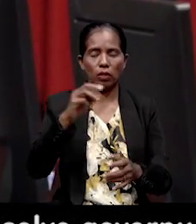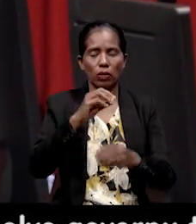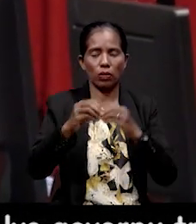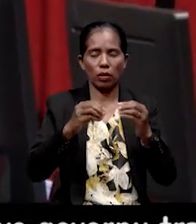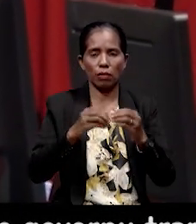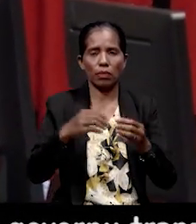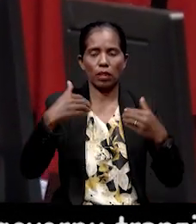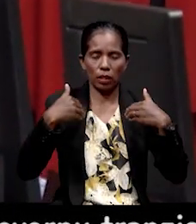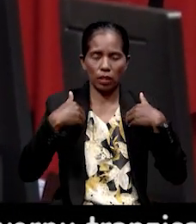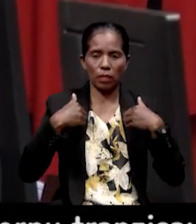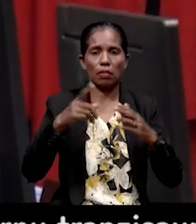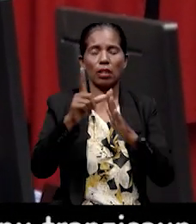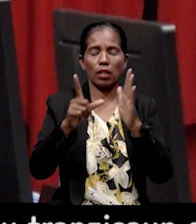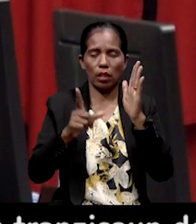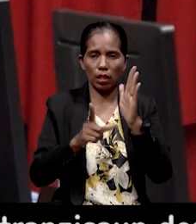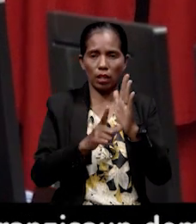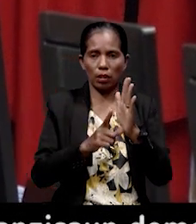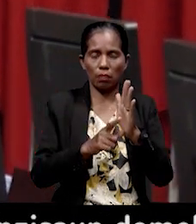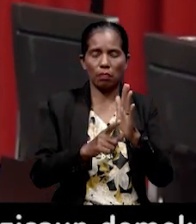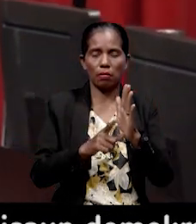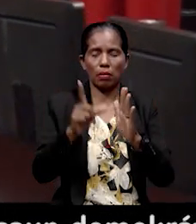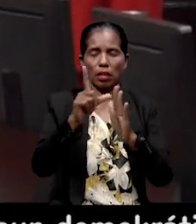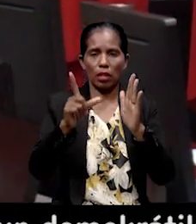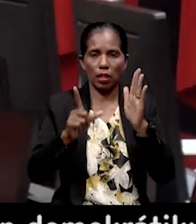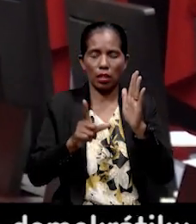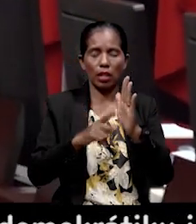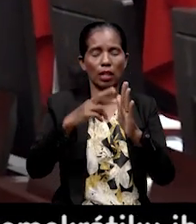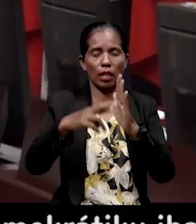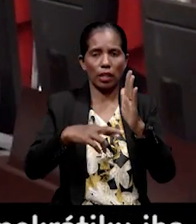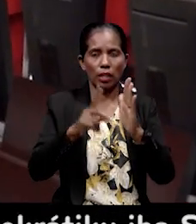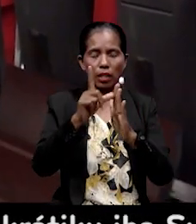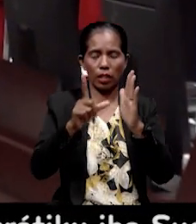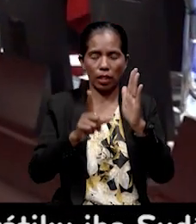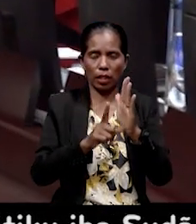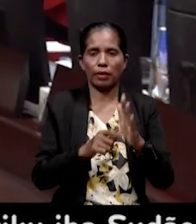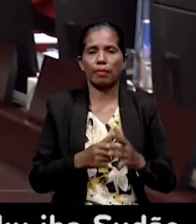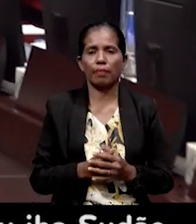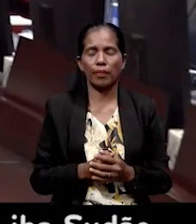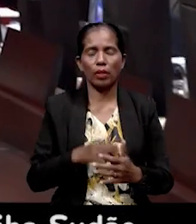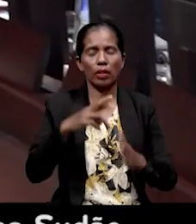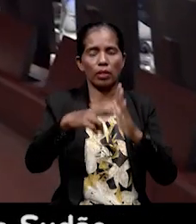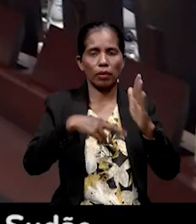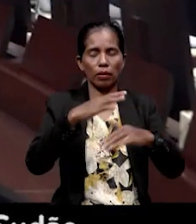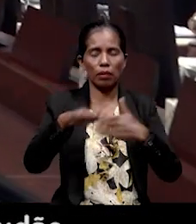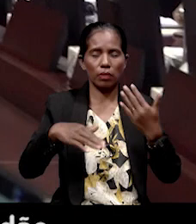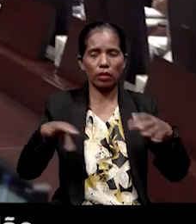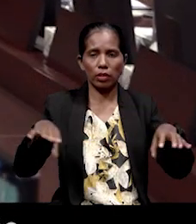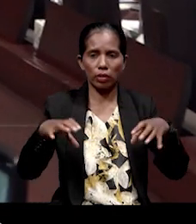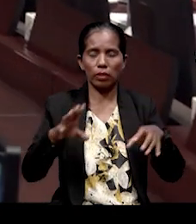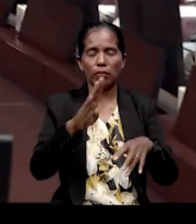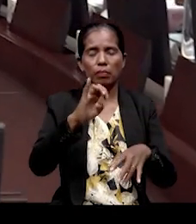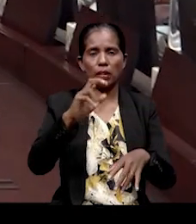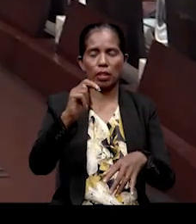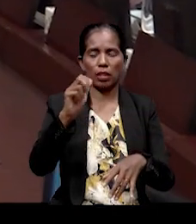estabelecimento regime jurídico ba currículo padrão nacional ensino superior nian no regulamento sistema binário